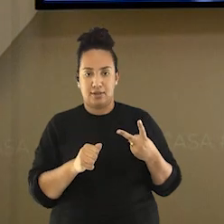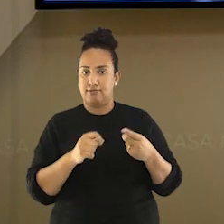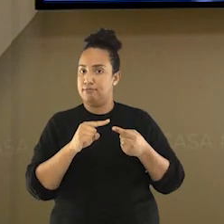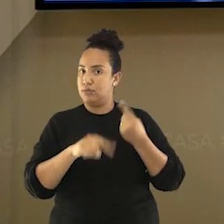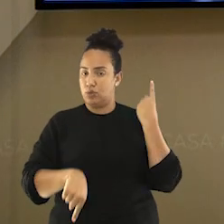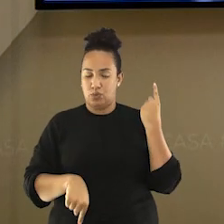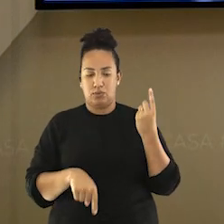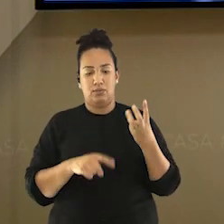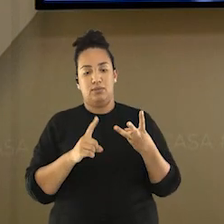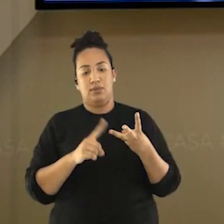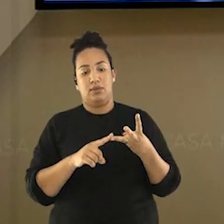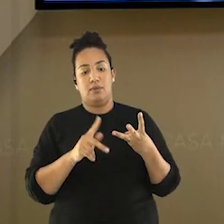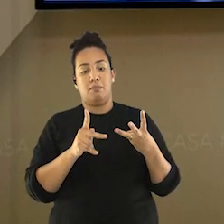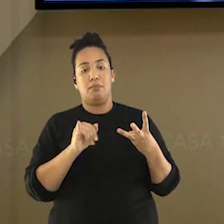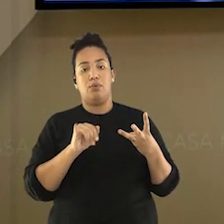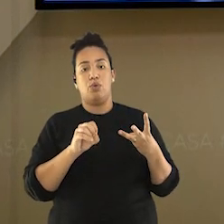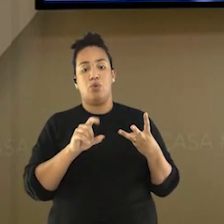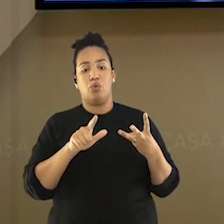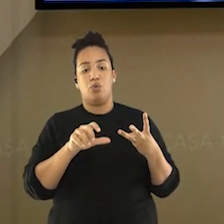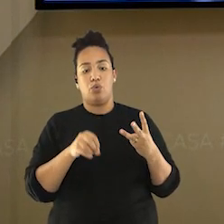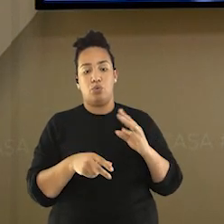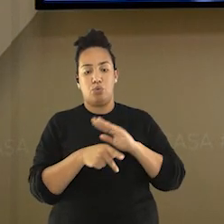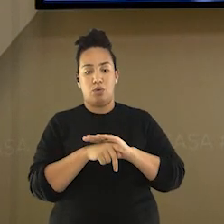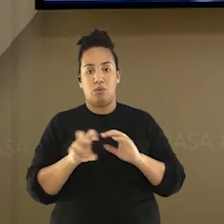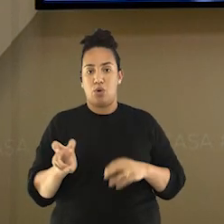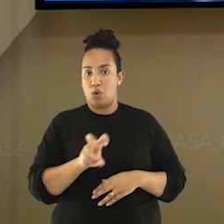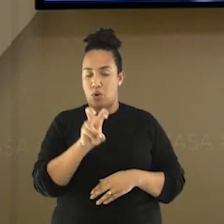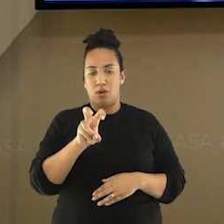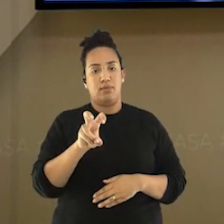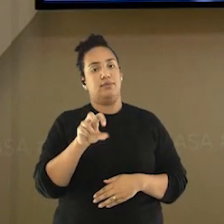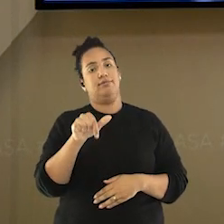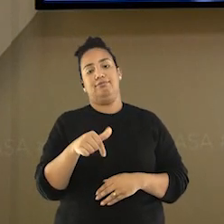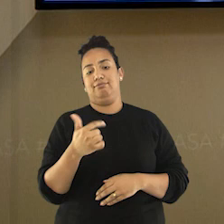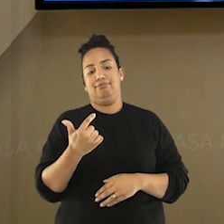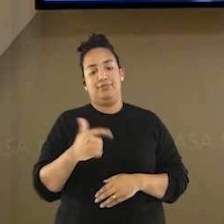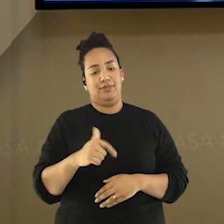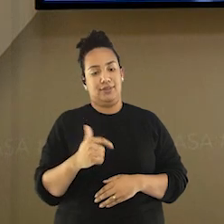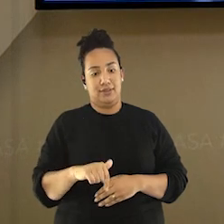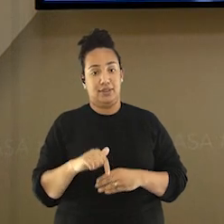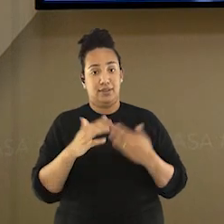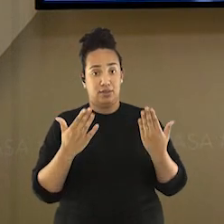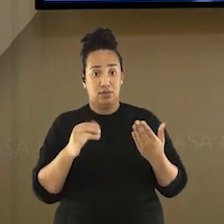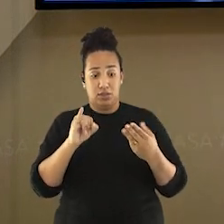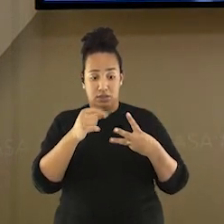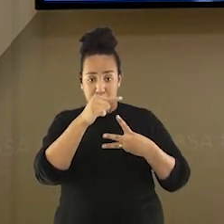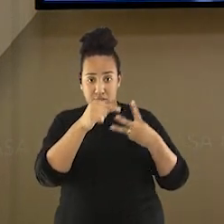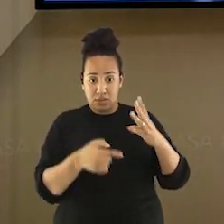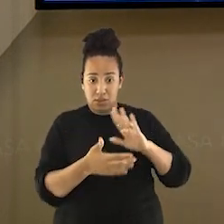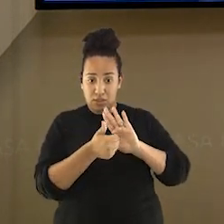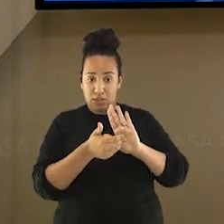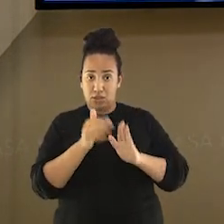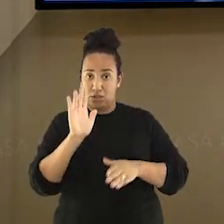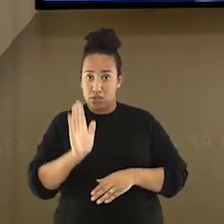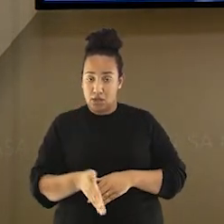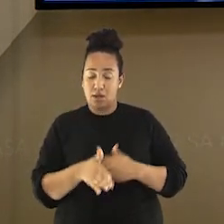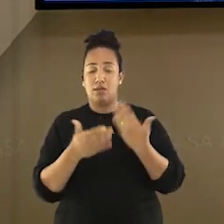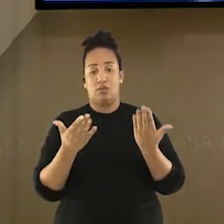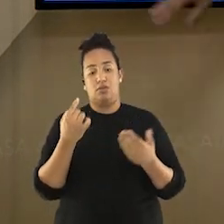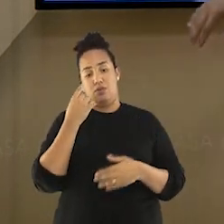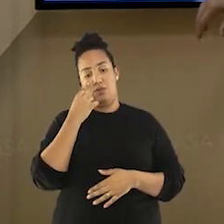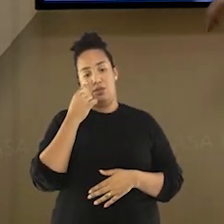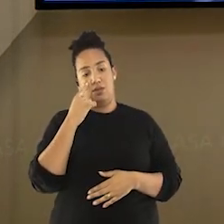3 opções e eliminamos as outras 3, sobrou quem? Sobrou a borboleta,